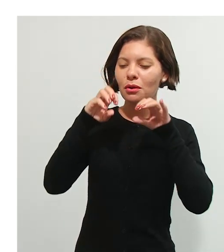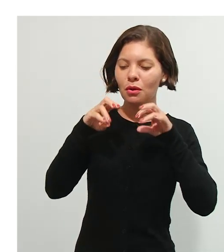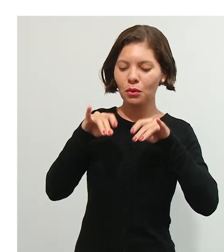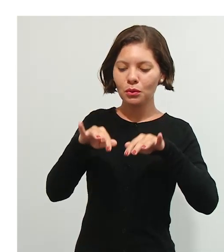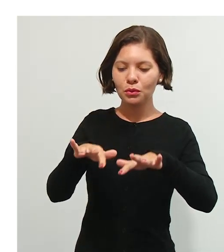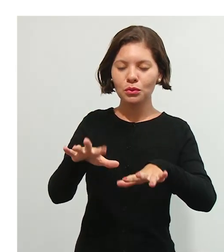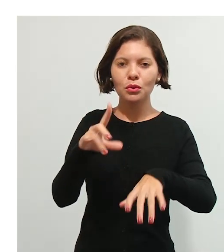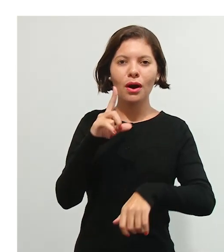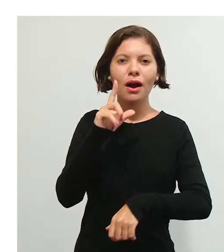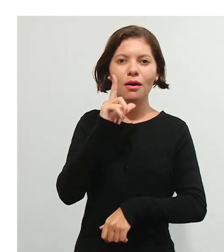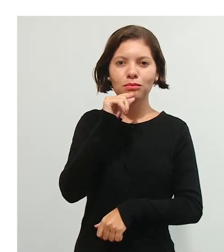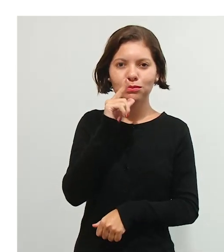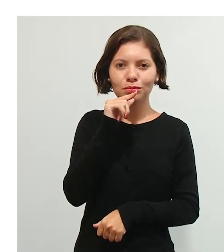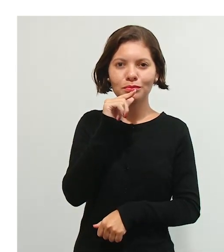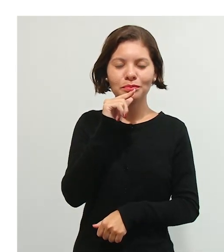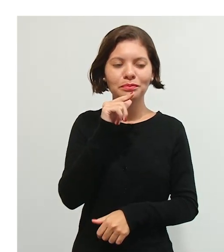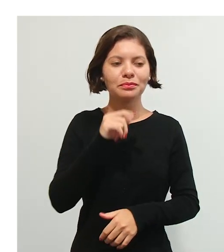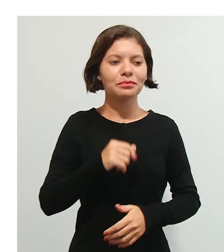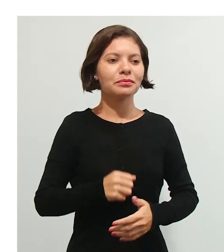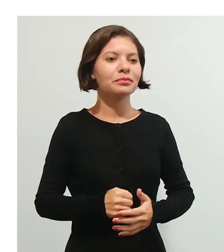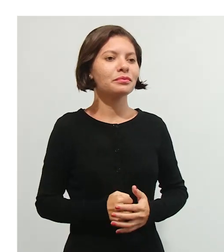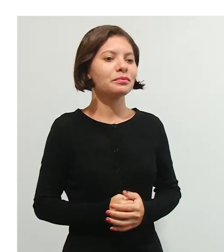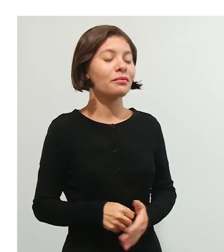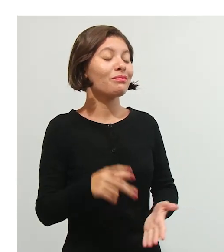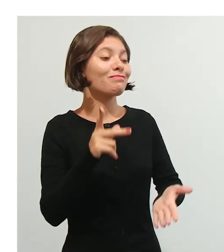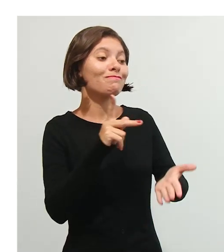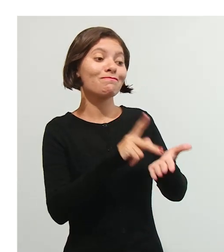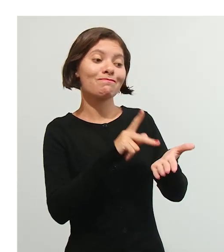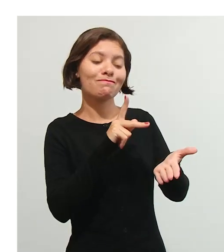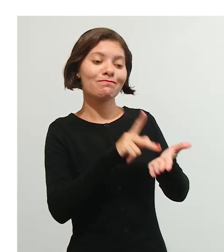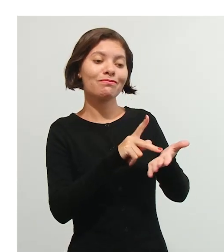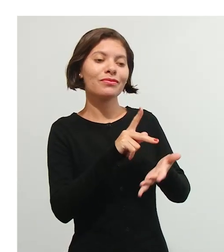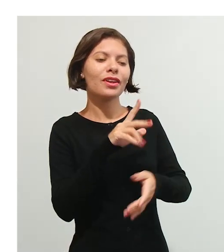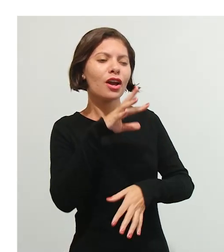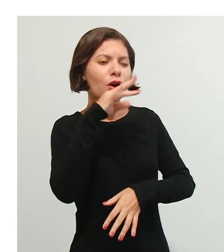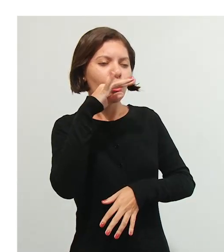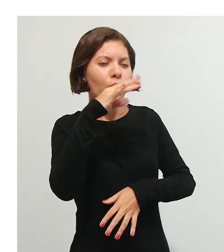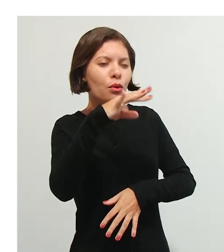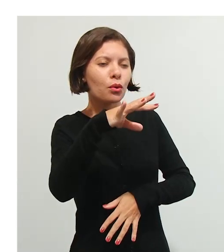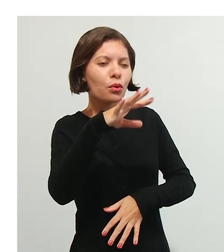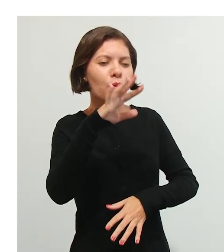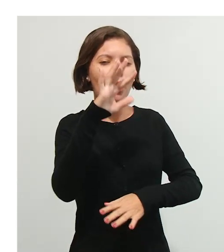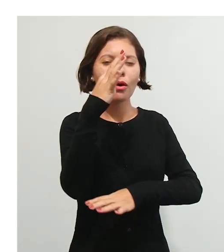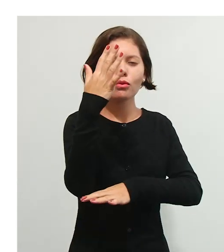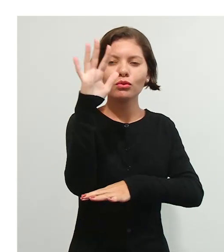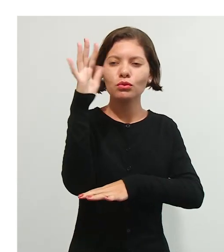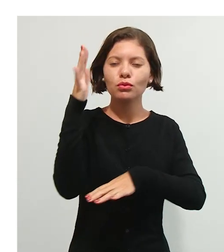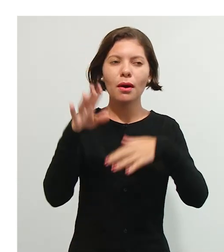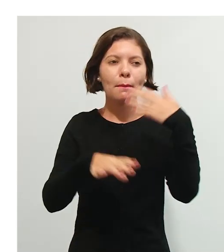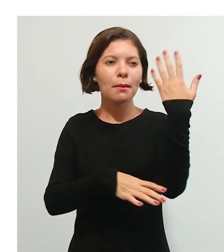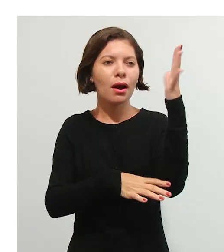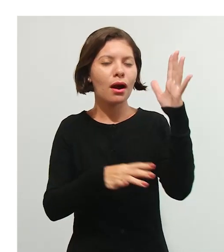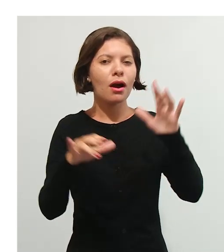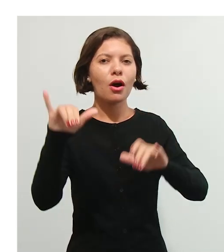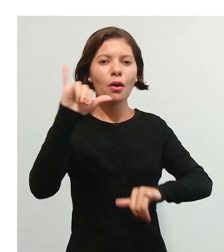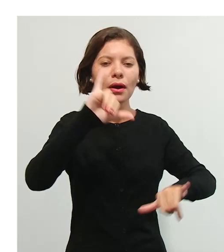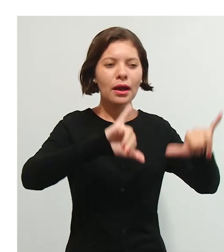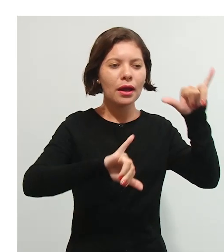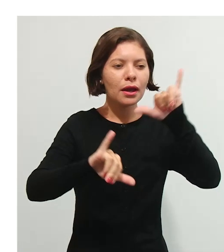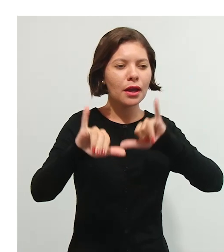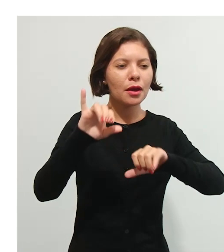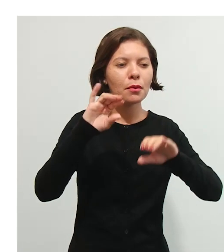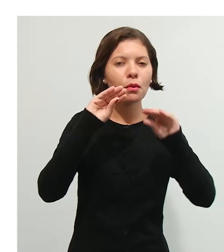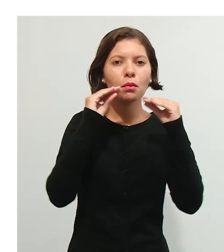molhada o amigo responde na verdade esse cheiro vem de compostos químicos